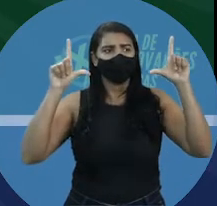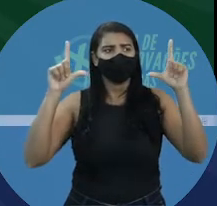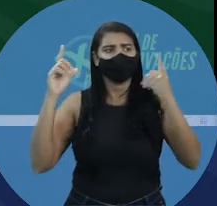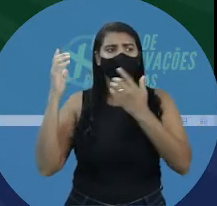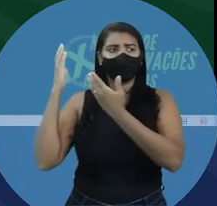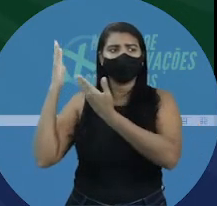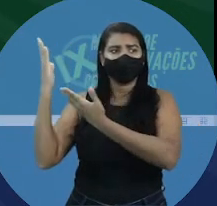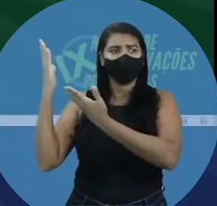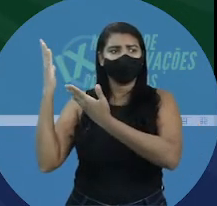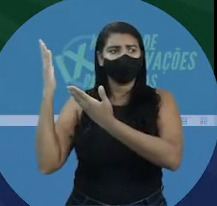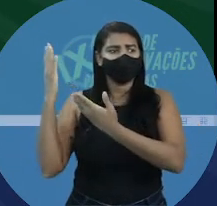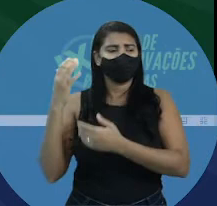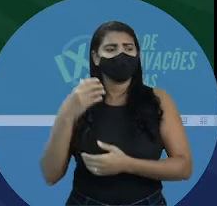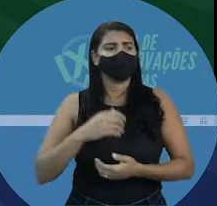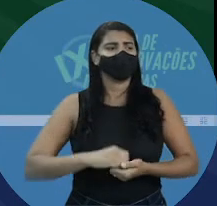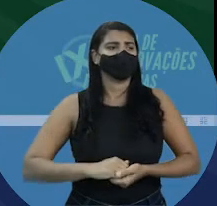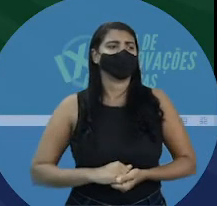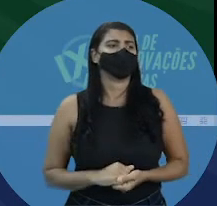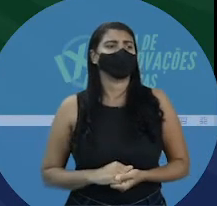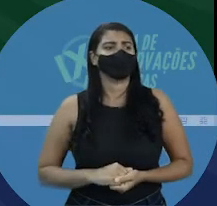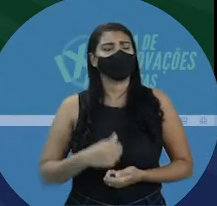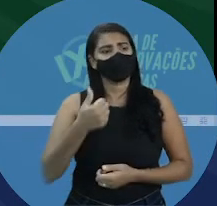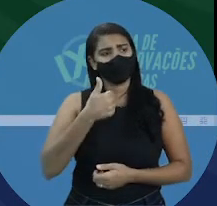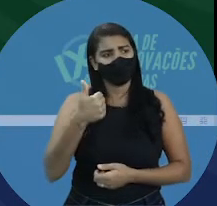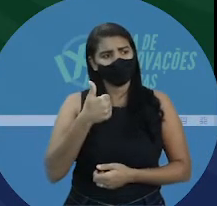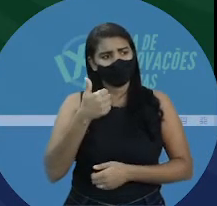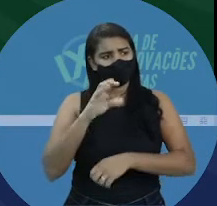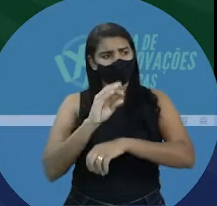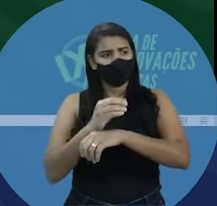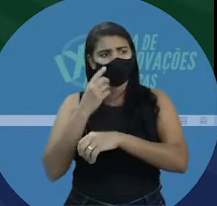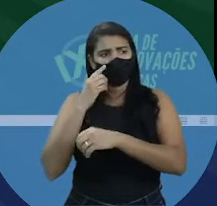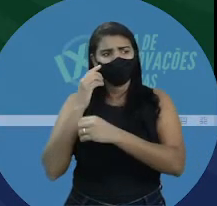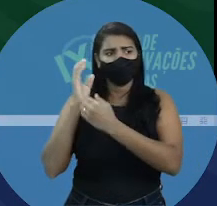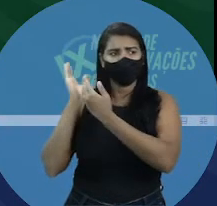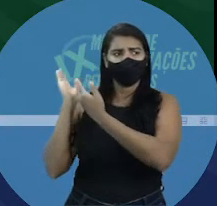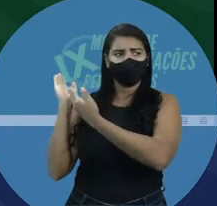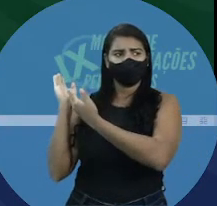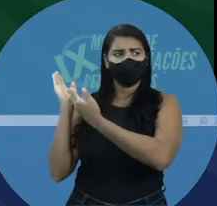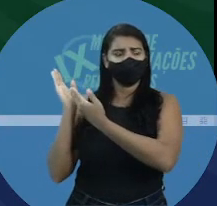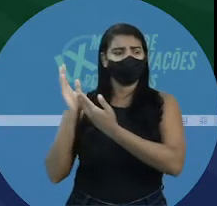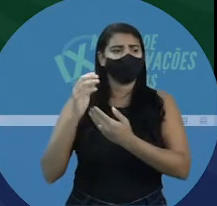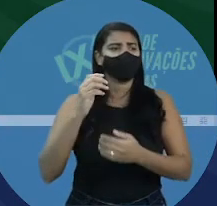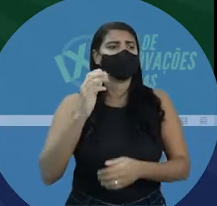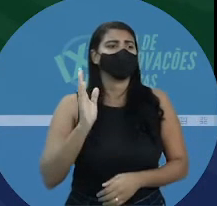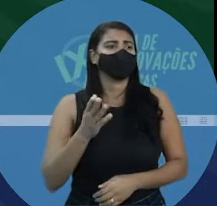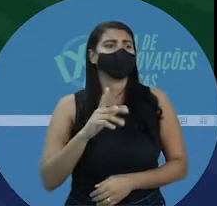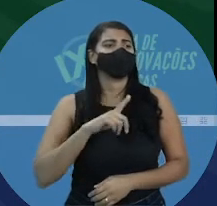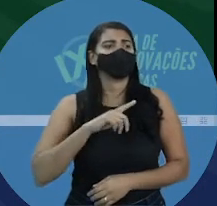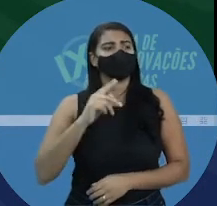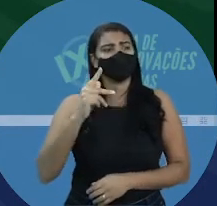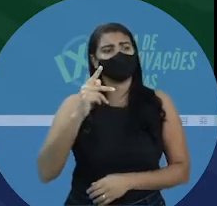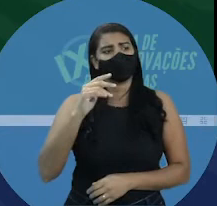nessa segunda imagem. Né? Na primeira imagem, a gente tem as pilhas e baterias, né,